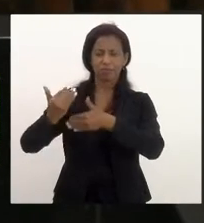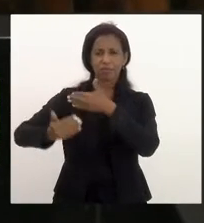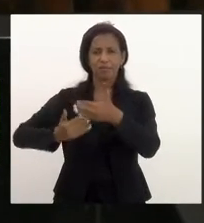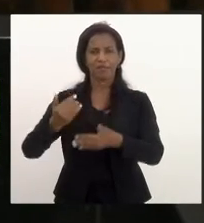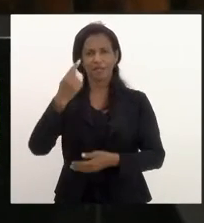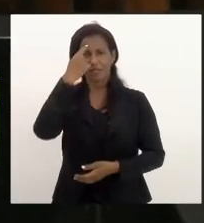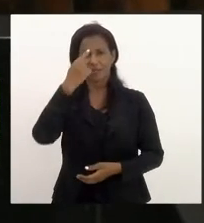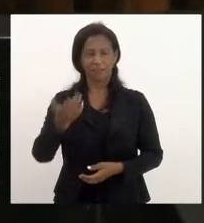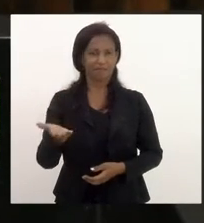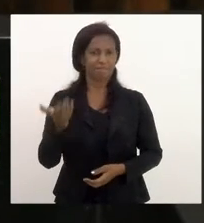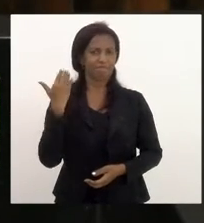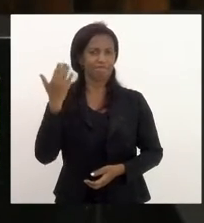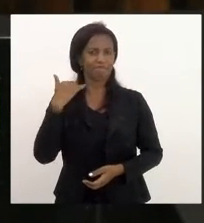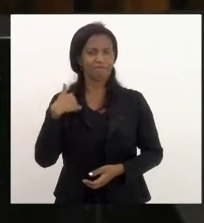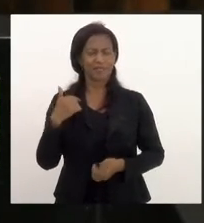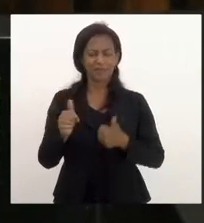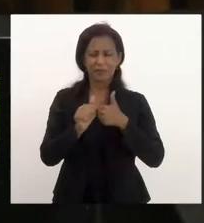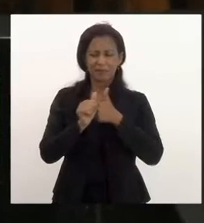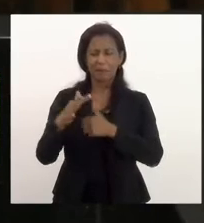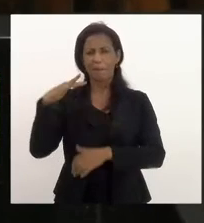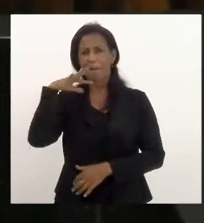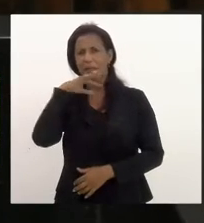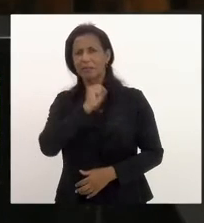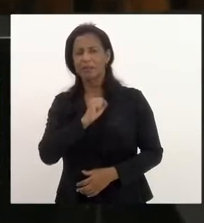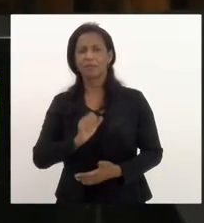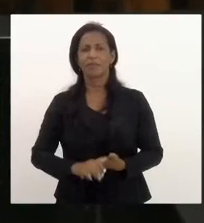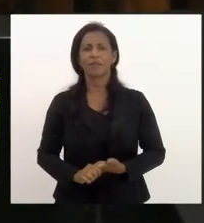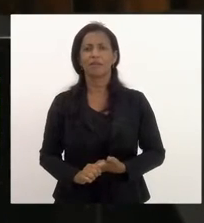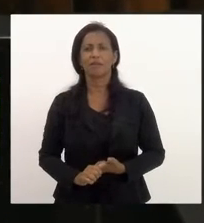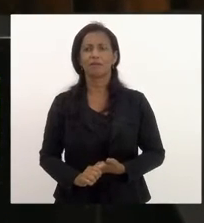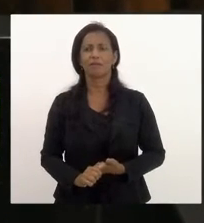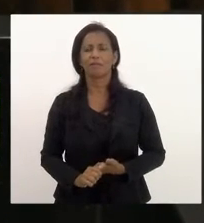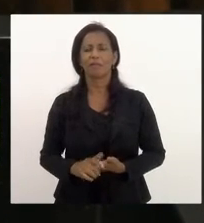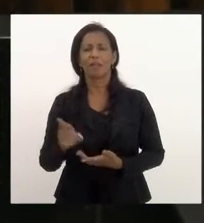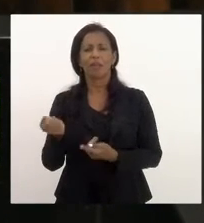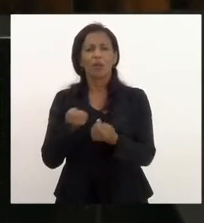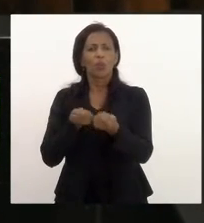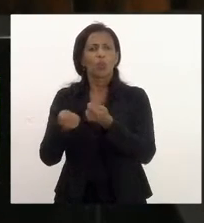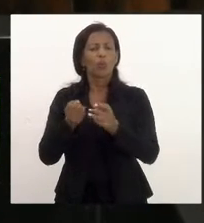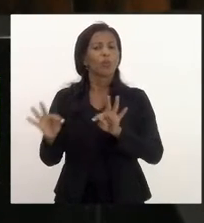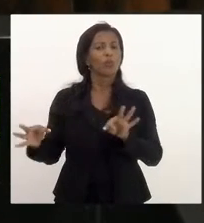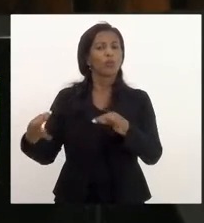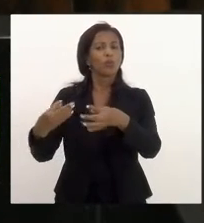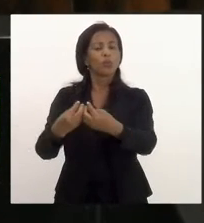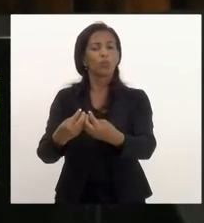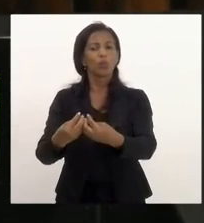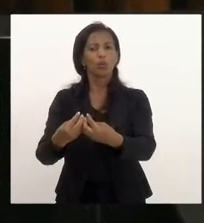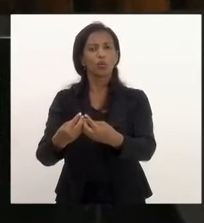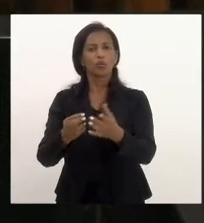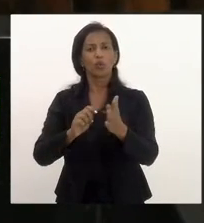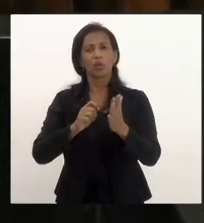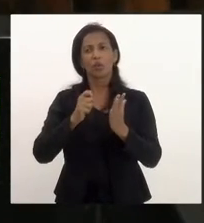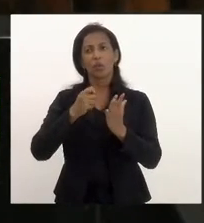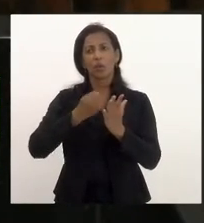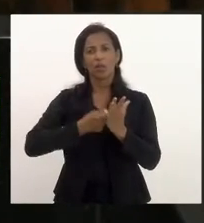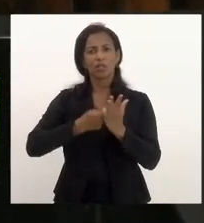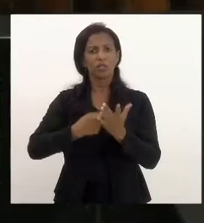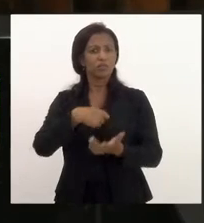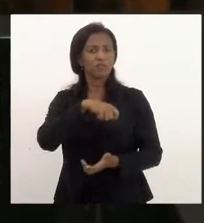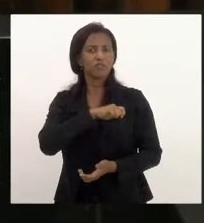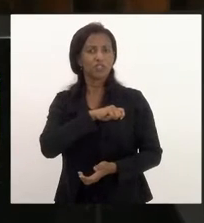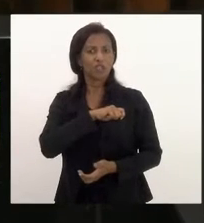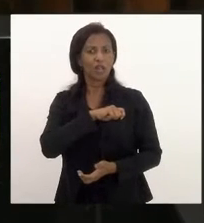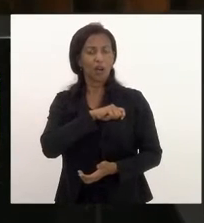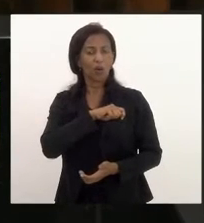passada eu tenho perseguido aqui a tese econômico é de que toda o regime de recuperação fiscal